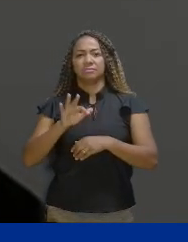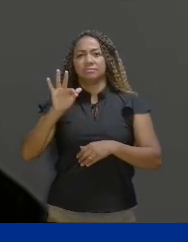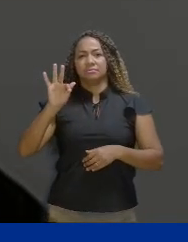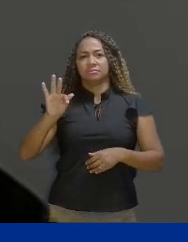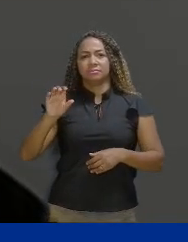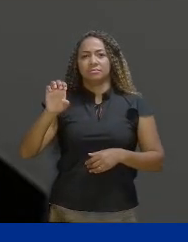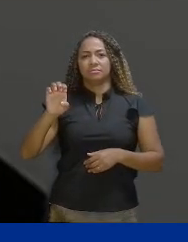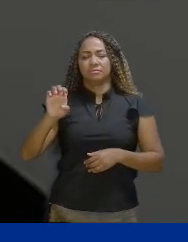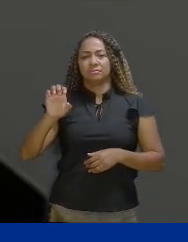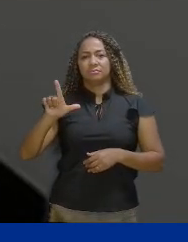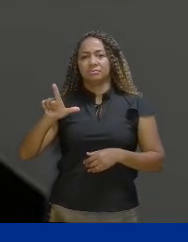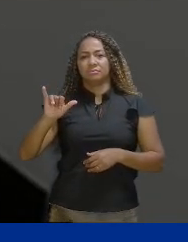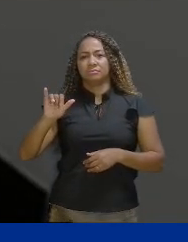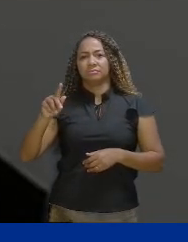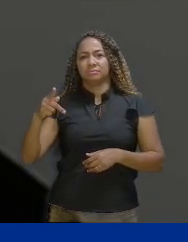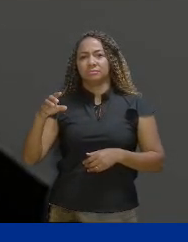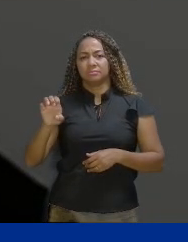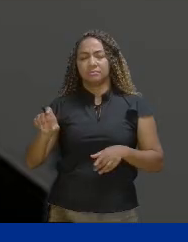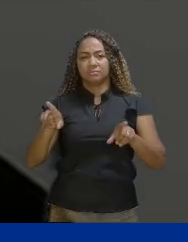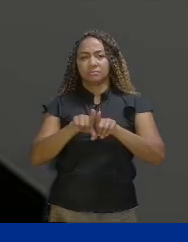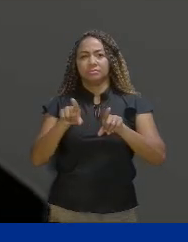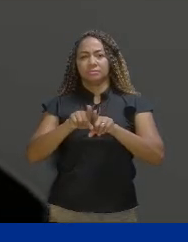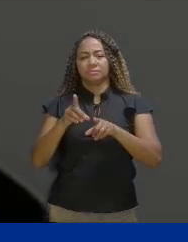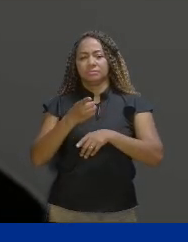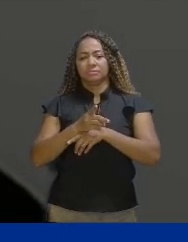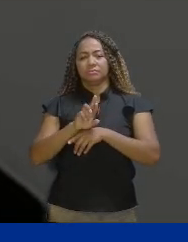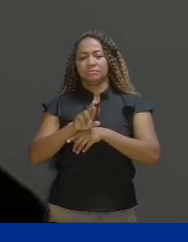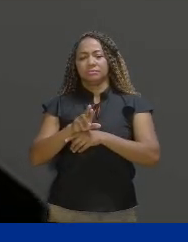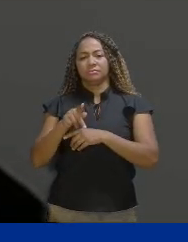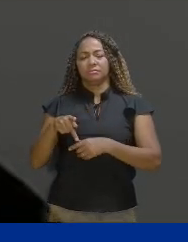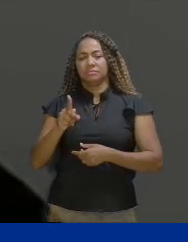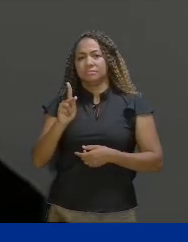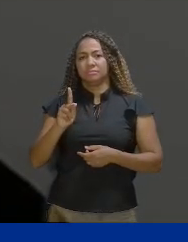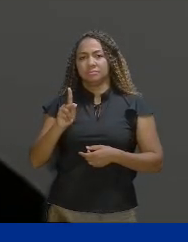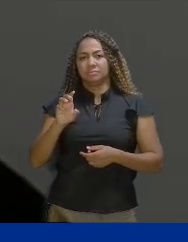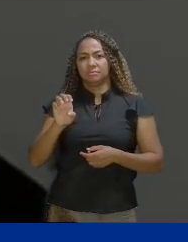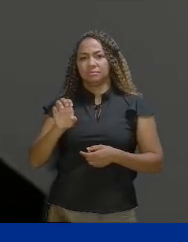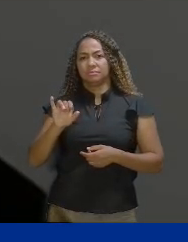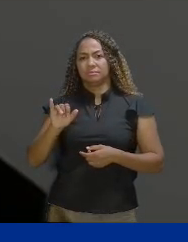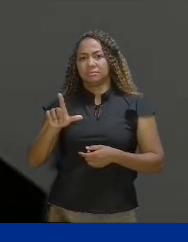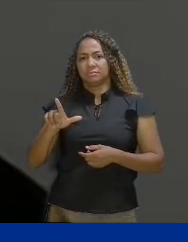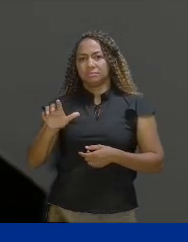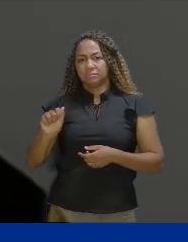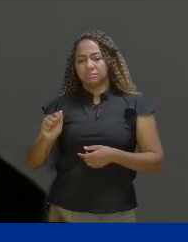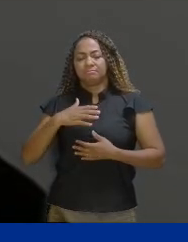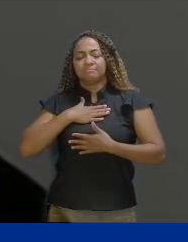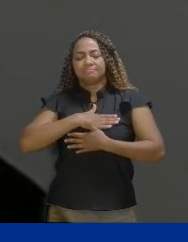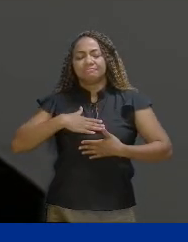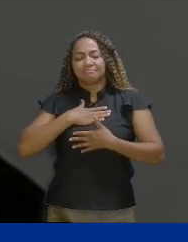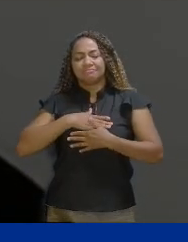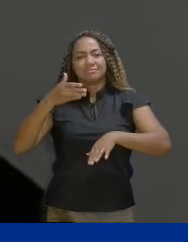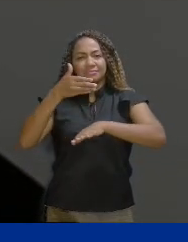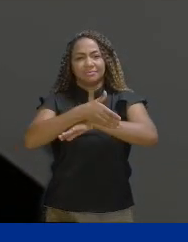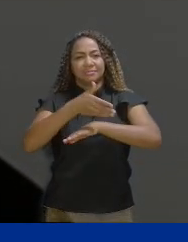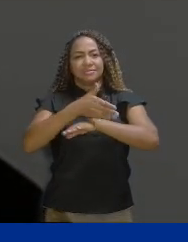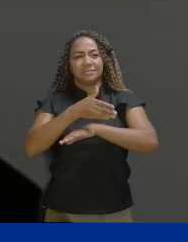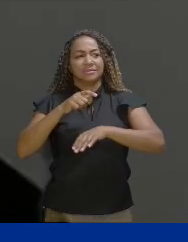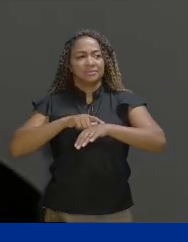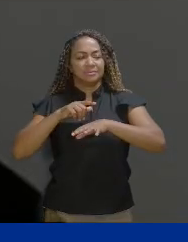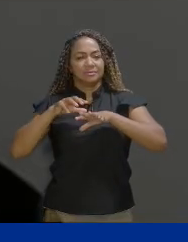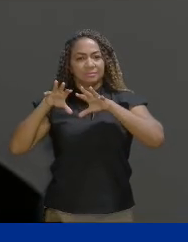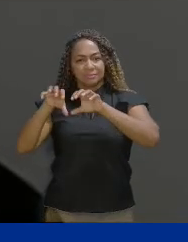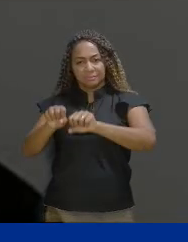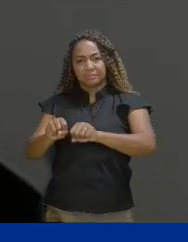Felipe Randro e também à doutora Keila Utzig, né, dizer que é uma grande alegria e satisfação participar desse momento de